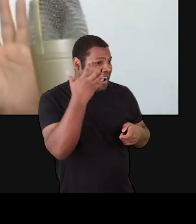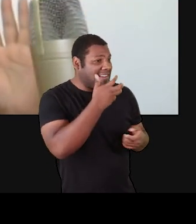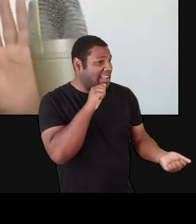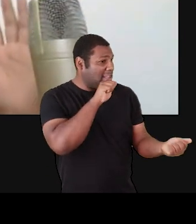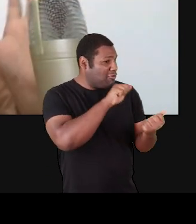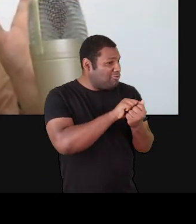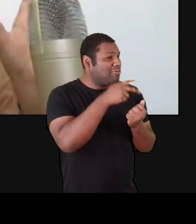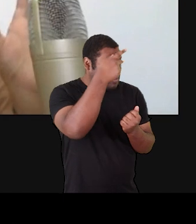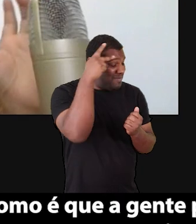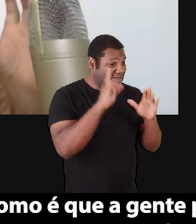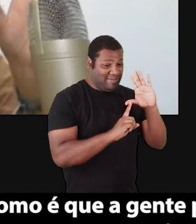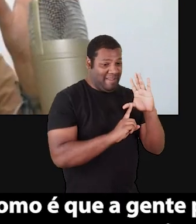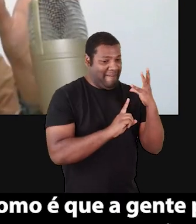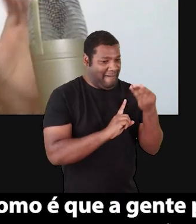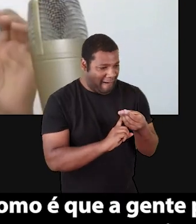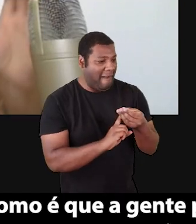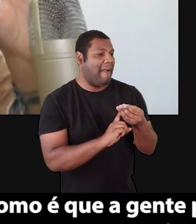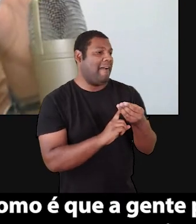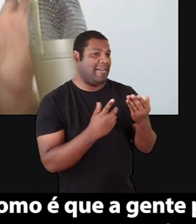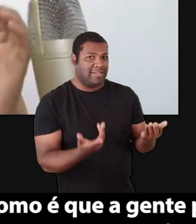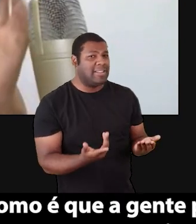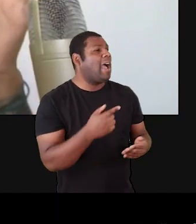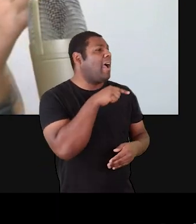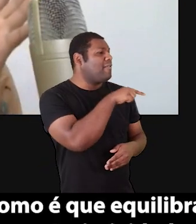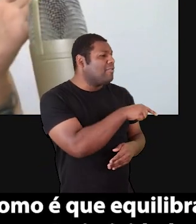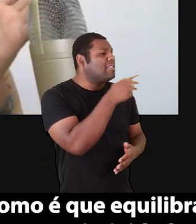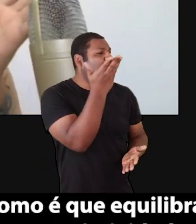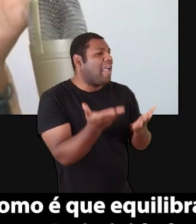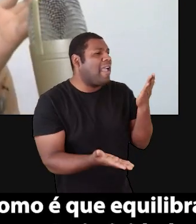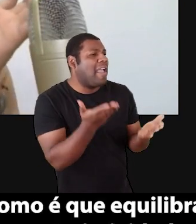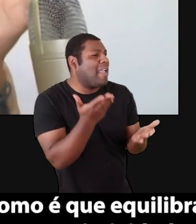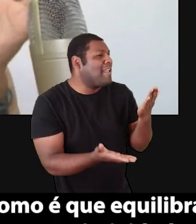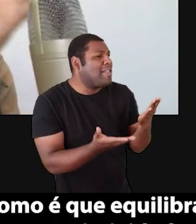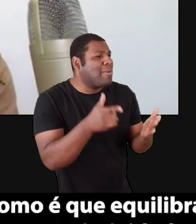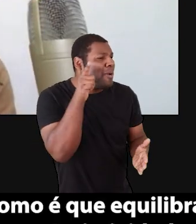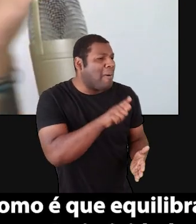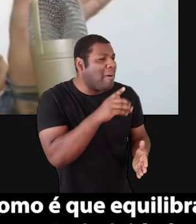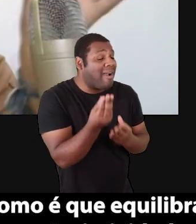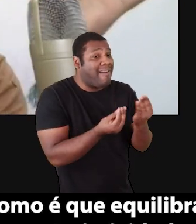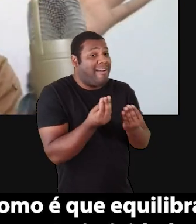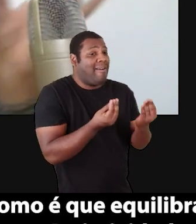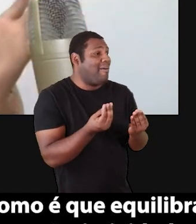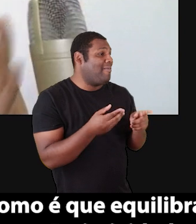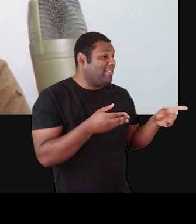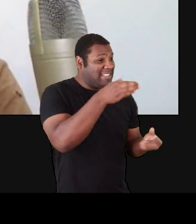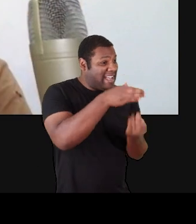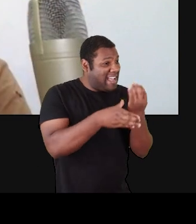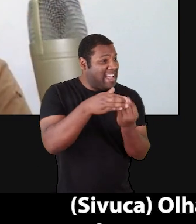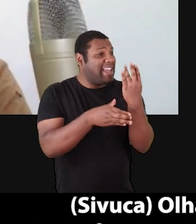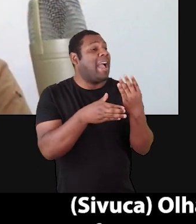sentindo em casa, né? Como é que a gente pensa em equilibrar isso, assim? Como é que equilibra essas duas coisas, a criatividade e a